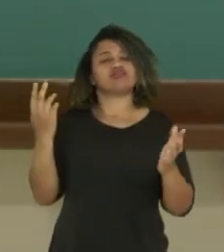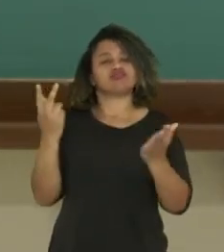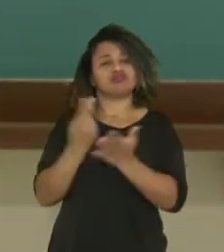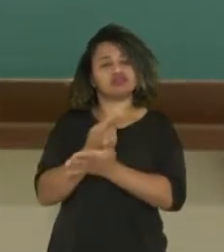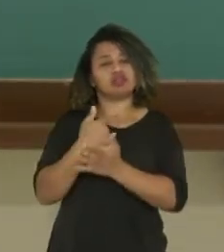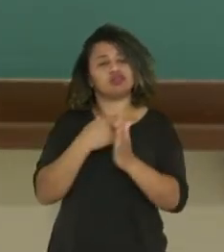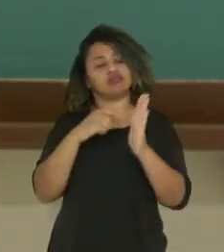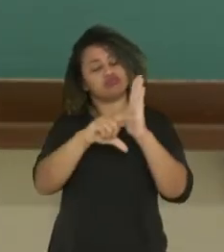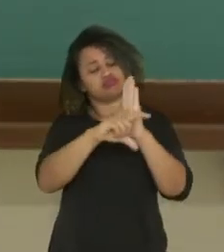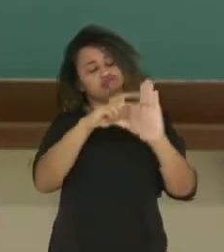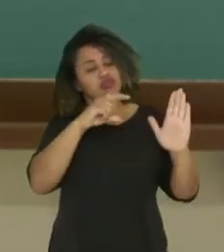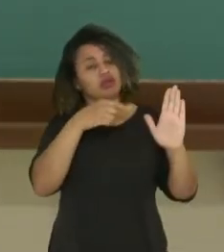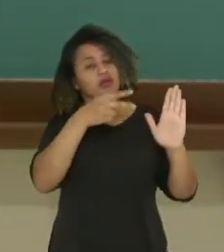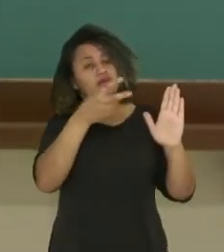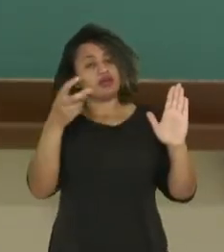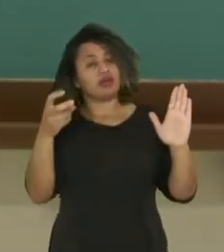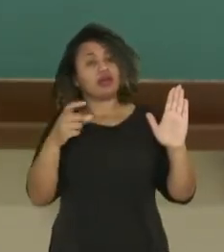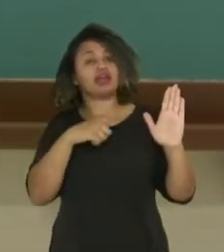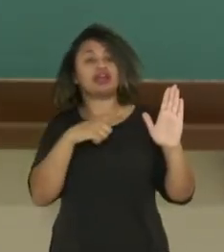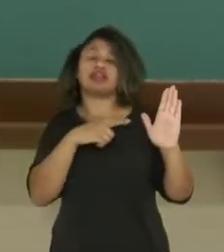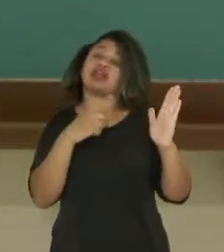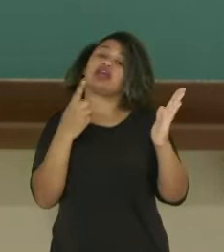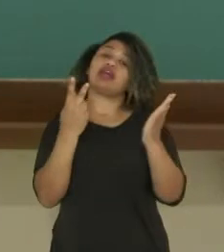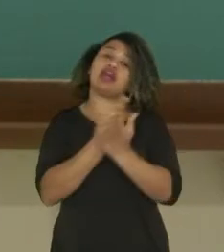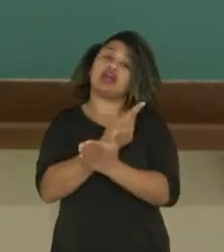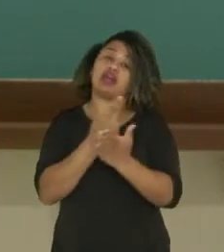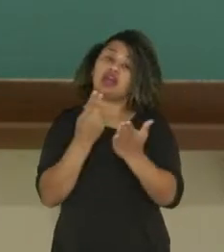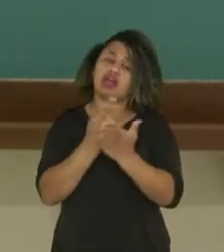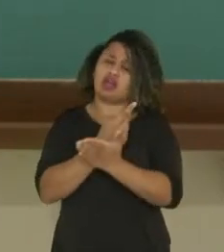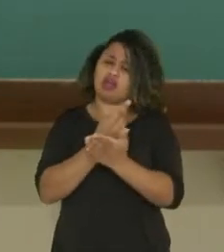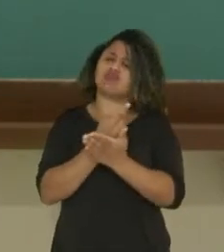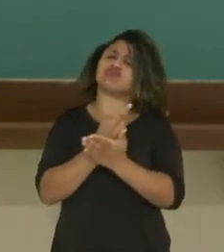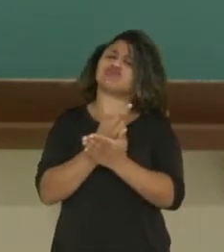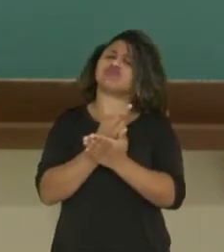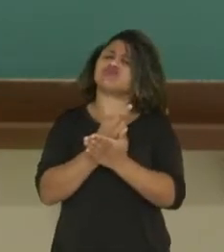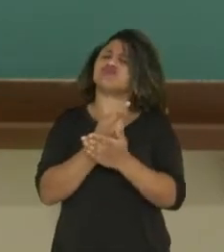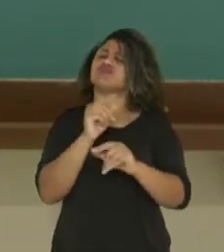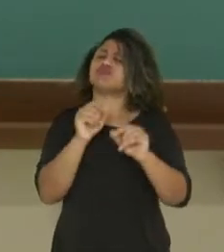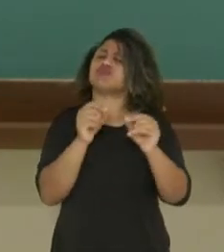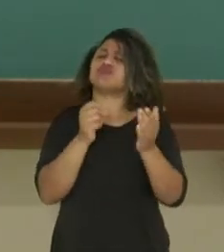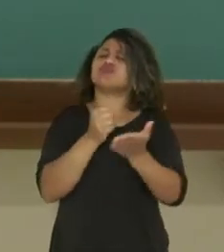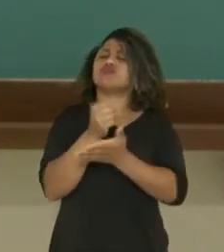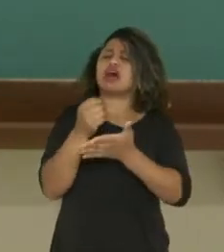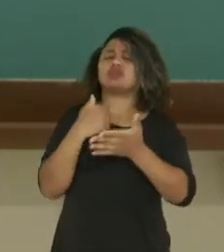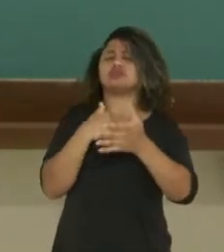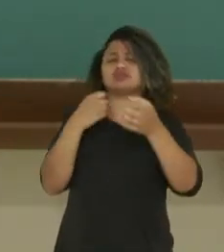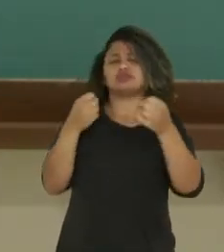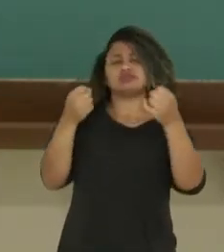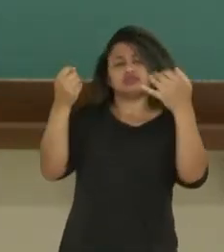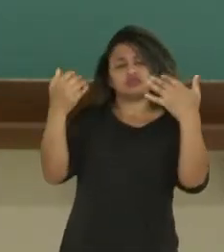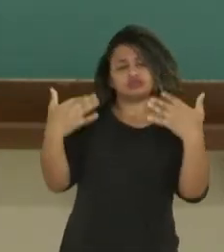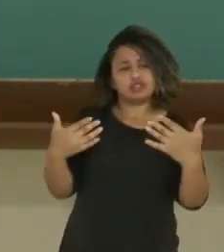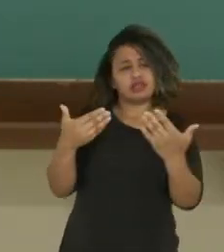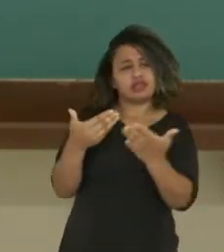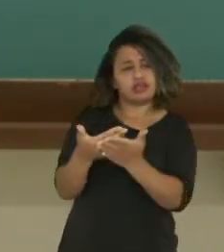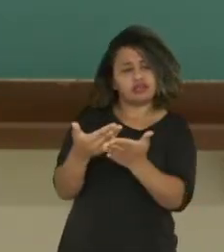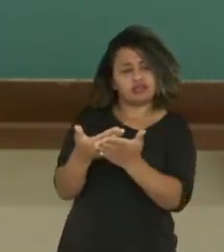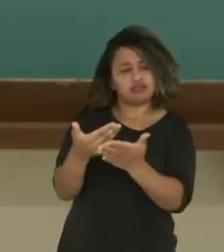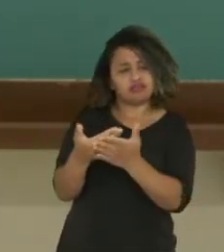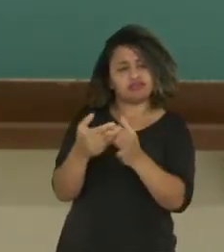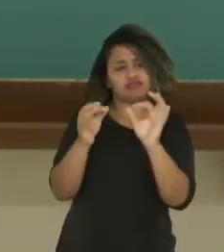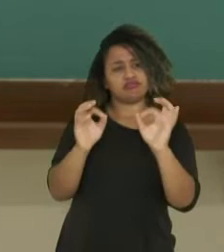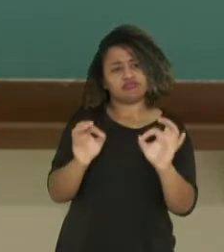observar esse fragmento aqui que tem alguns erros conforme o que foi comentado nesta aula,